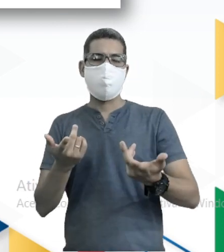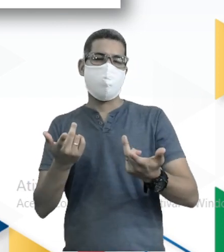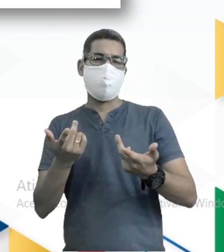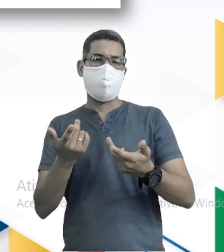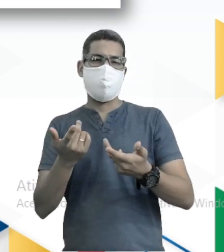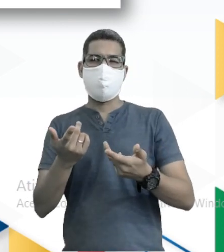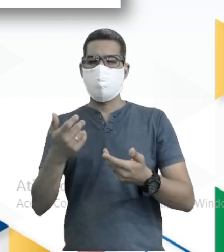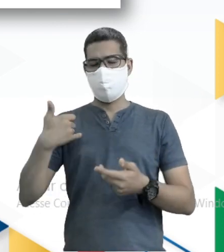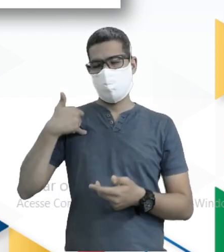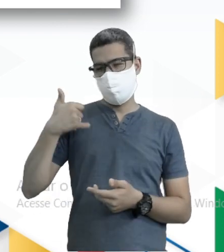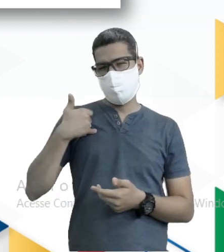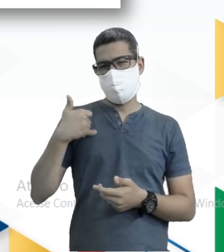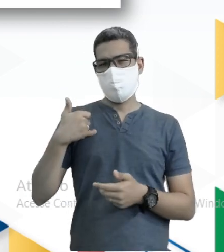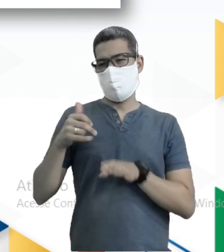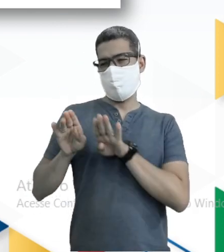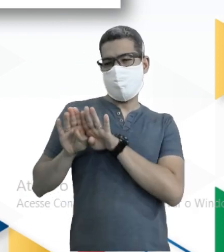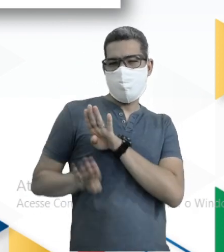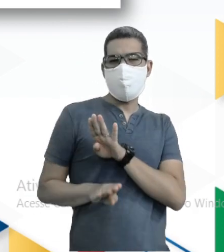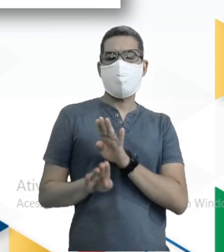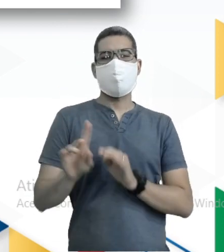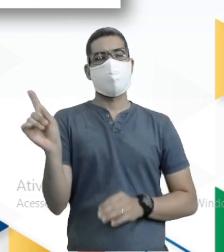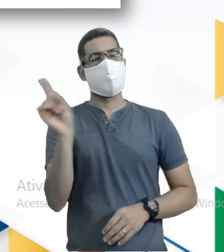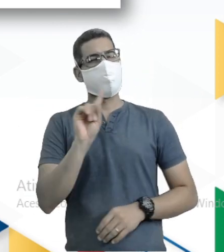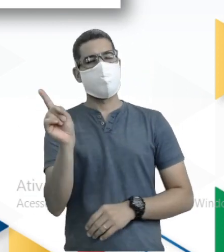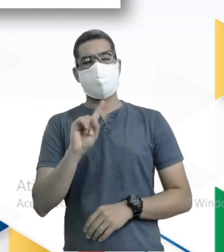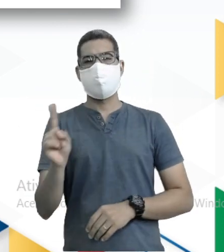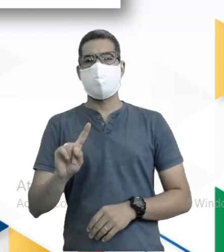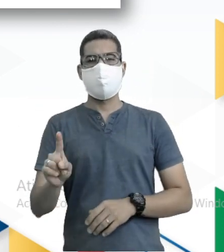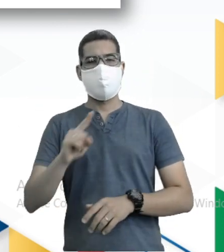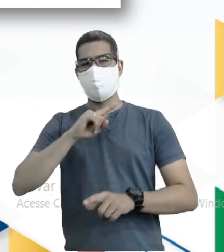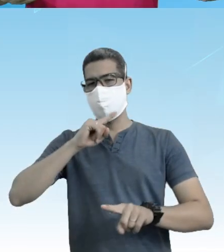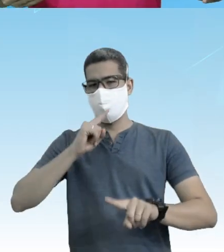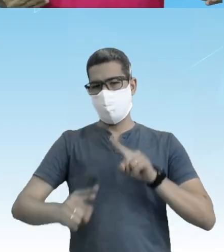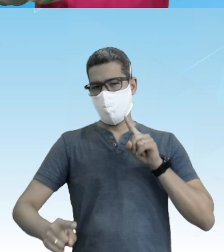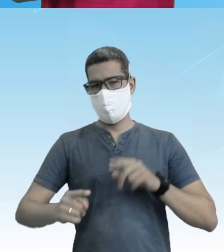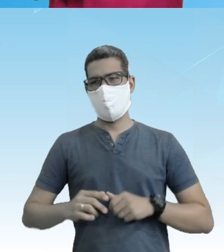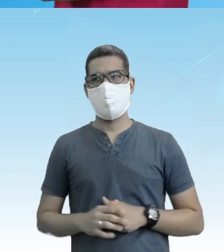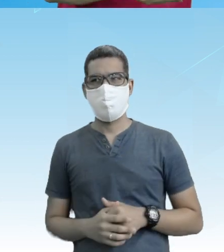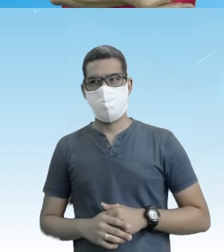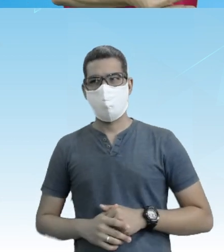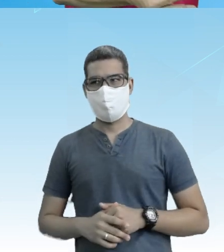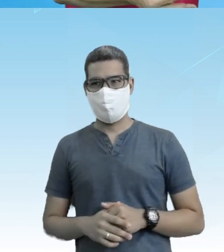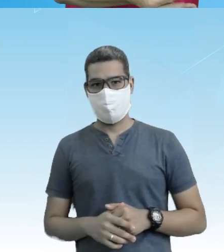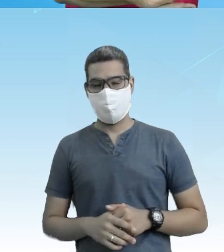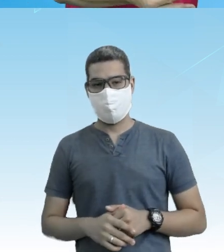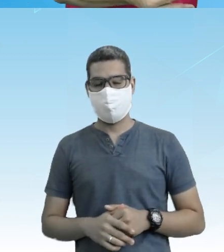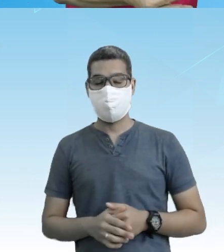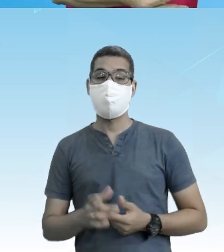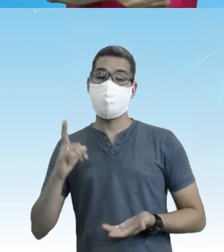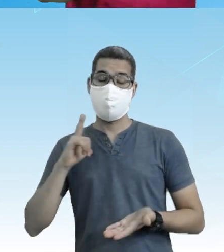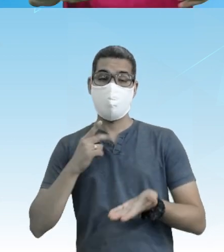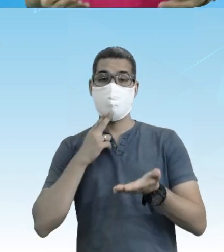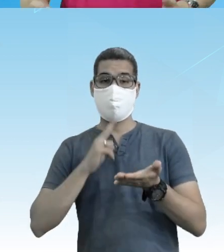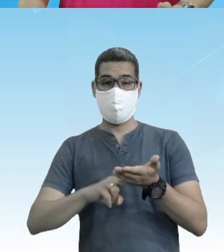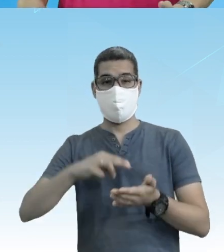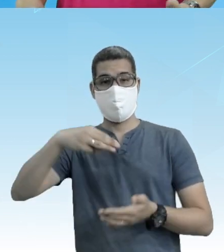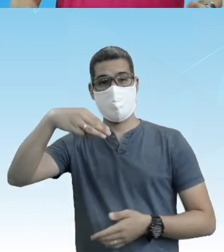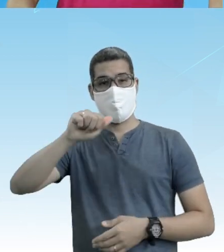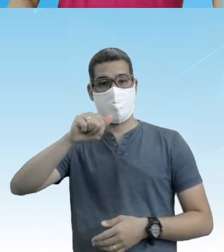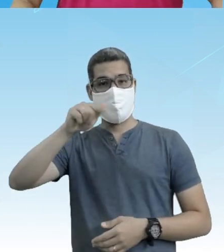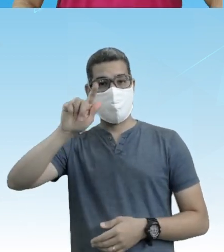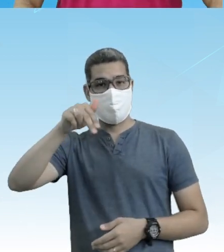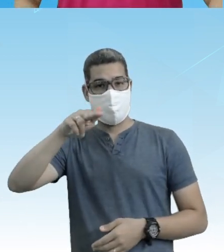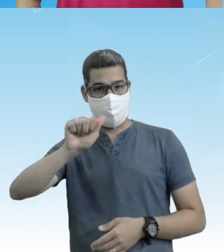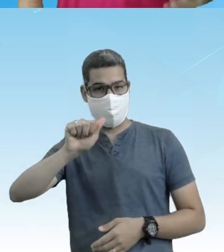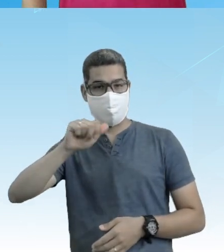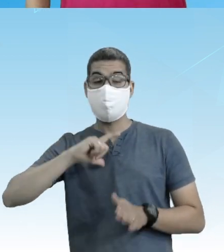quaisquer outras formas de discriminação. Então, vejam só, se nós temos uma Carta Magna que prega isso, nós